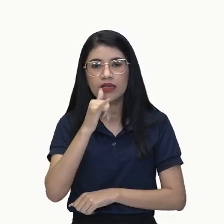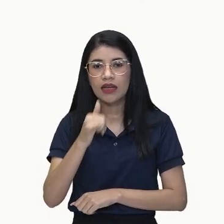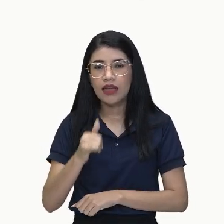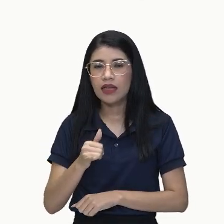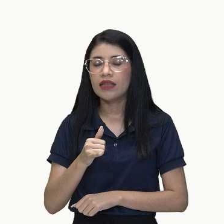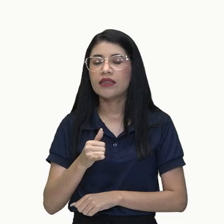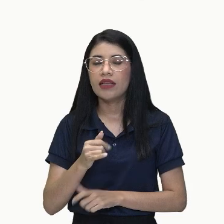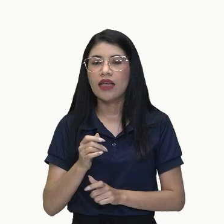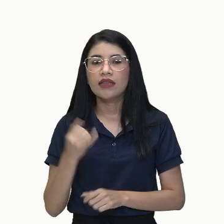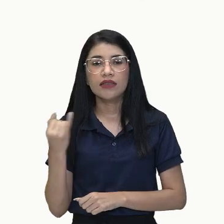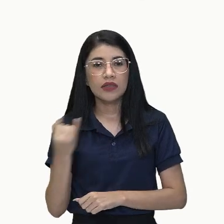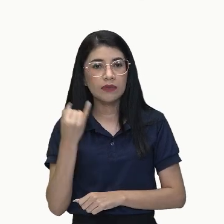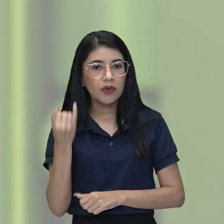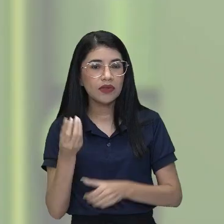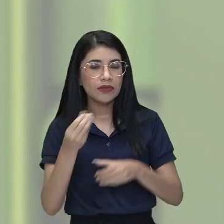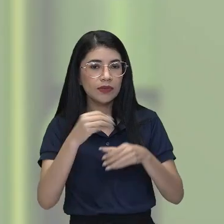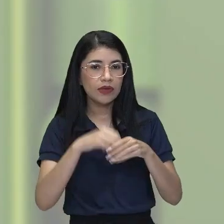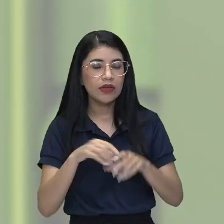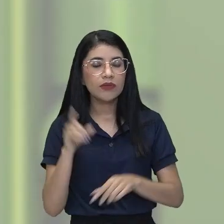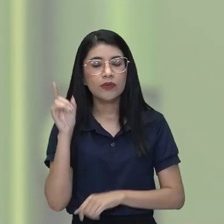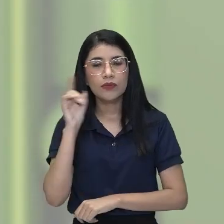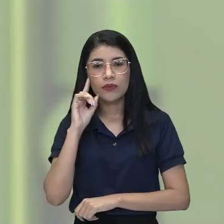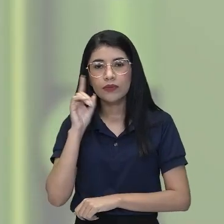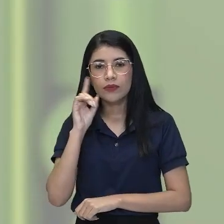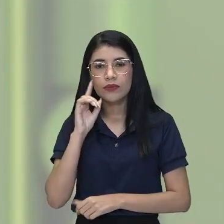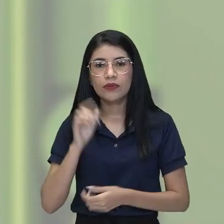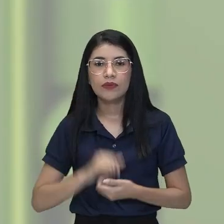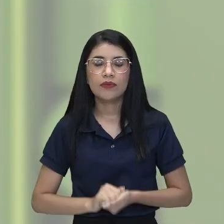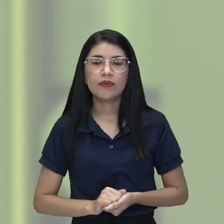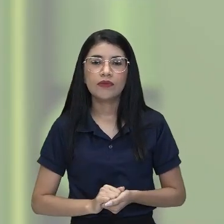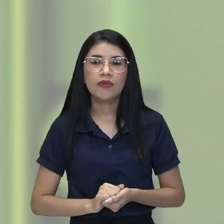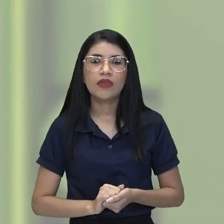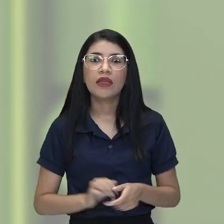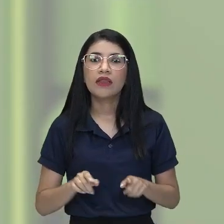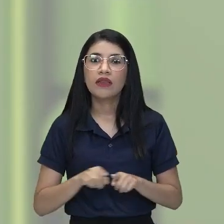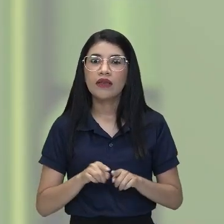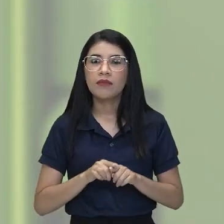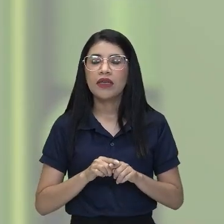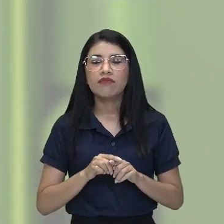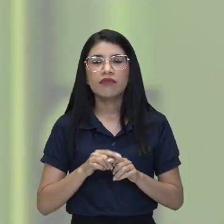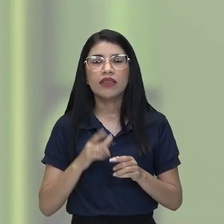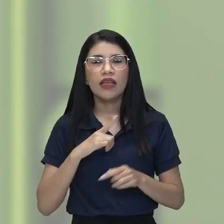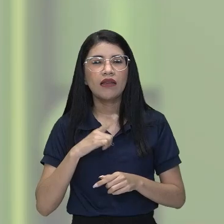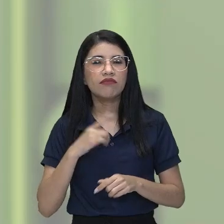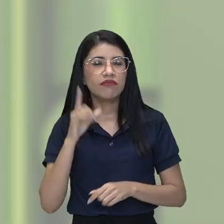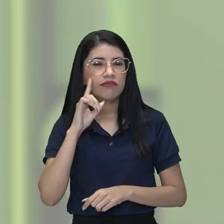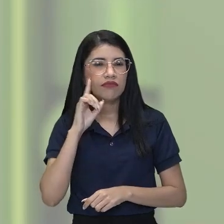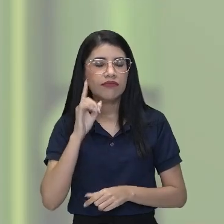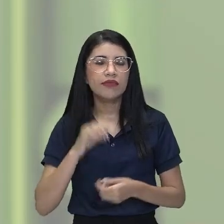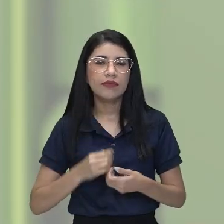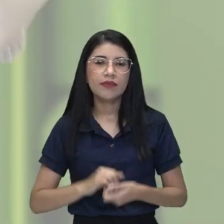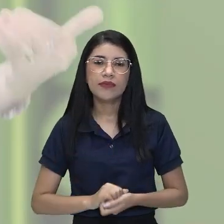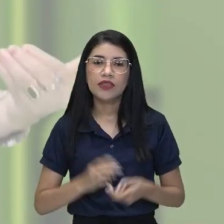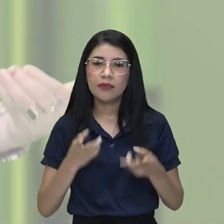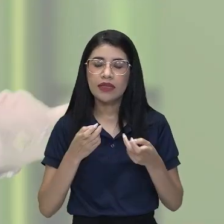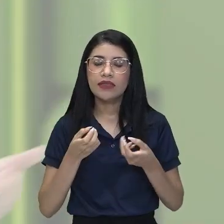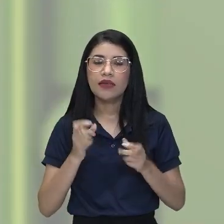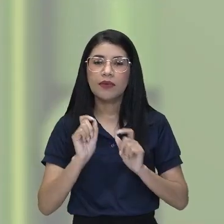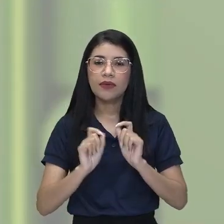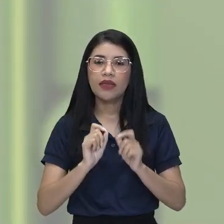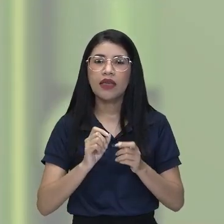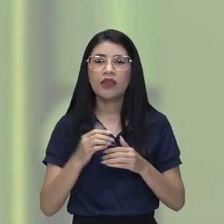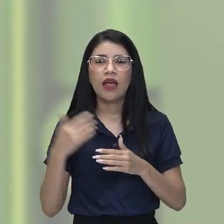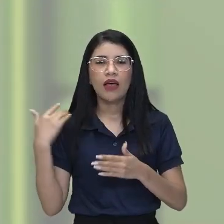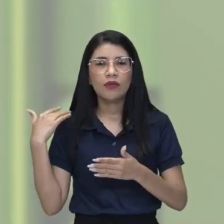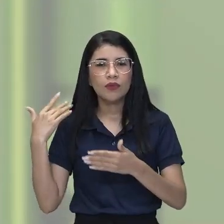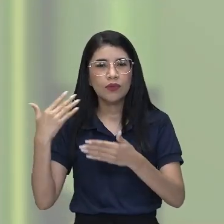estão fazendo parte do nosso cotidiano, nesses interruptores aí. Então, vejam como nós vimos, desde o